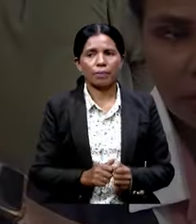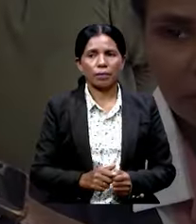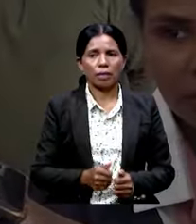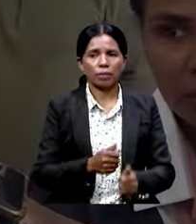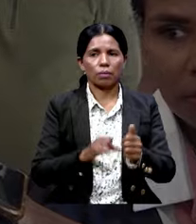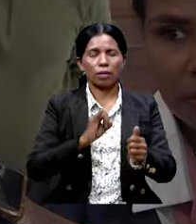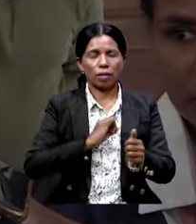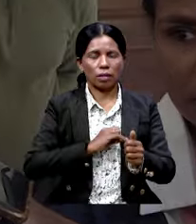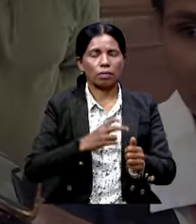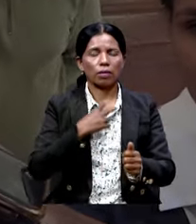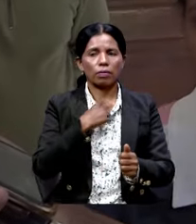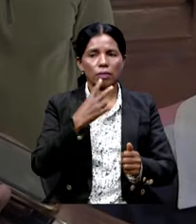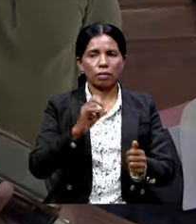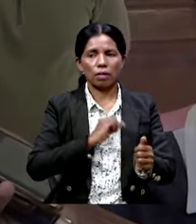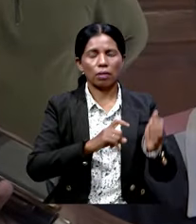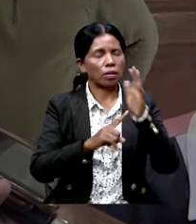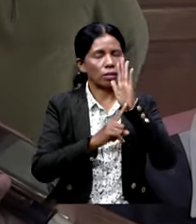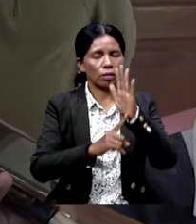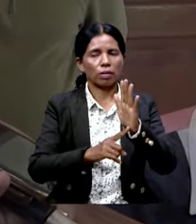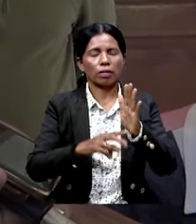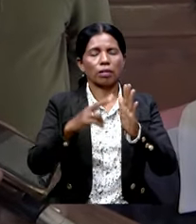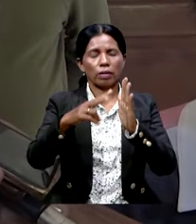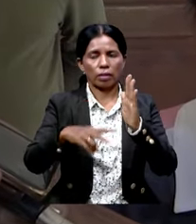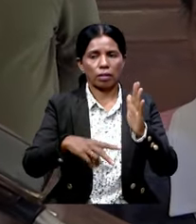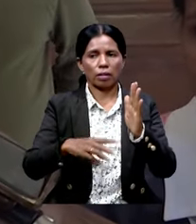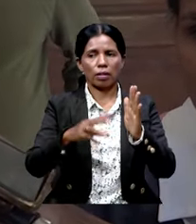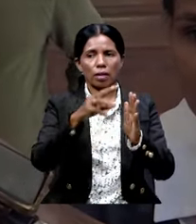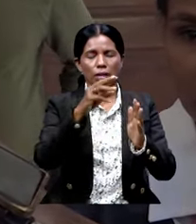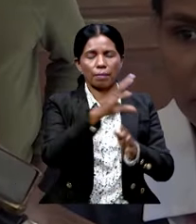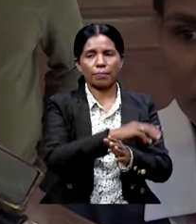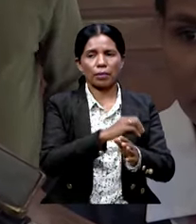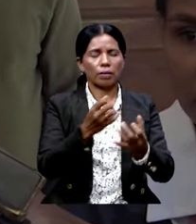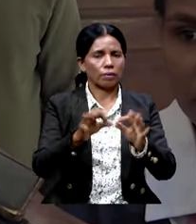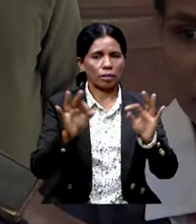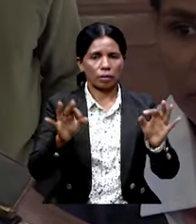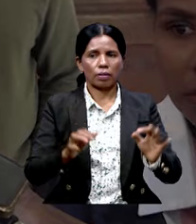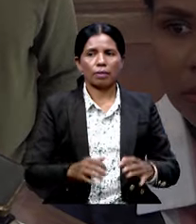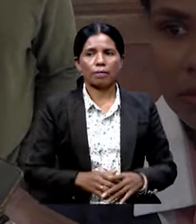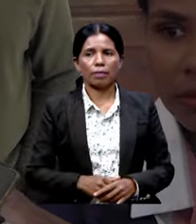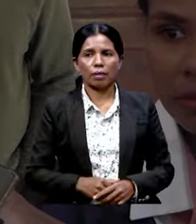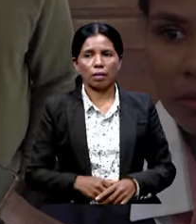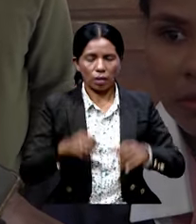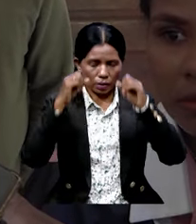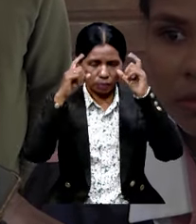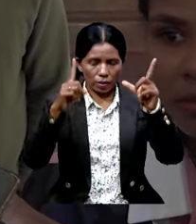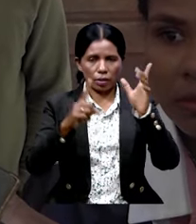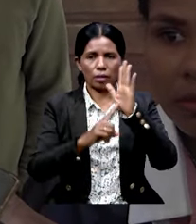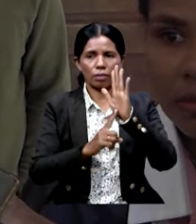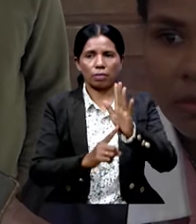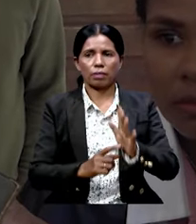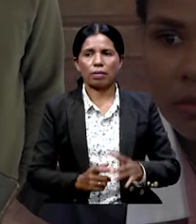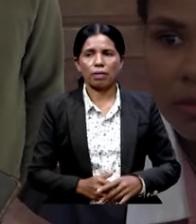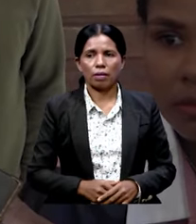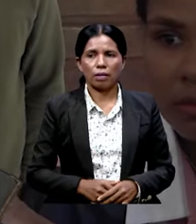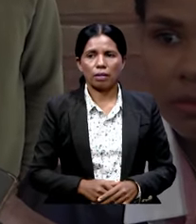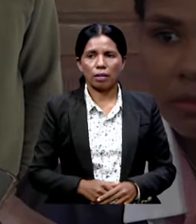rau nunca fosa remede, boa ne calor di maneng hitu galo tona. De repente sai fali, em